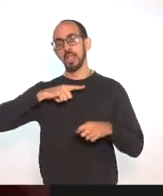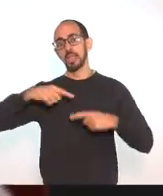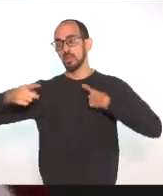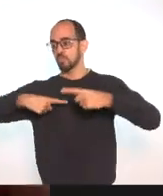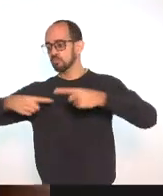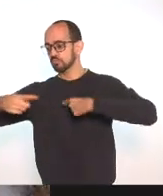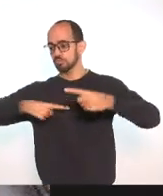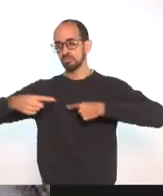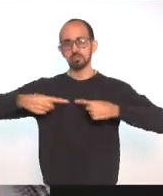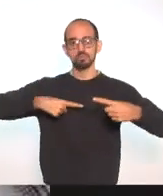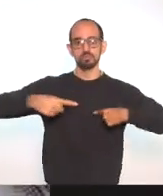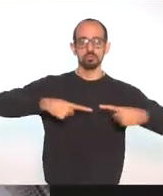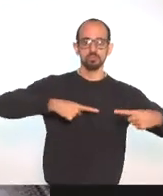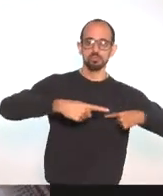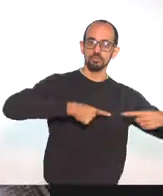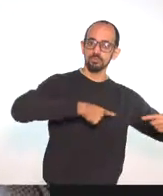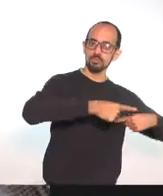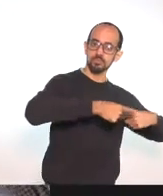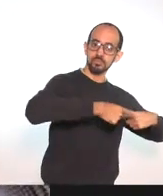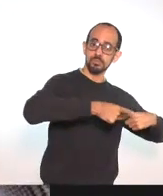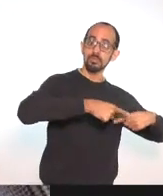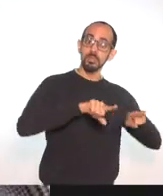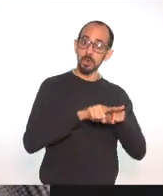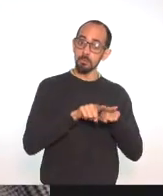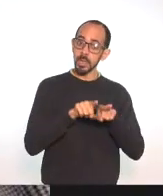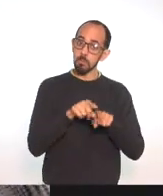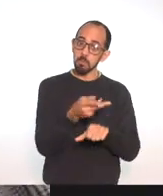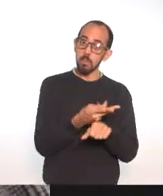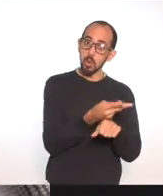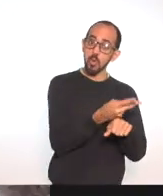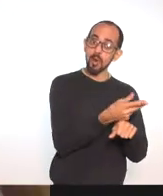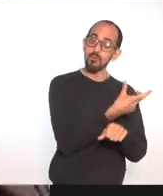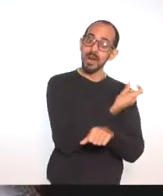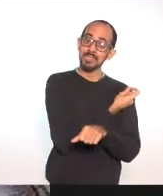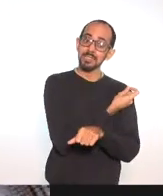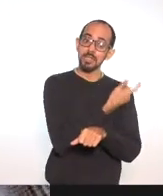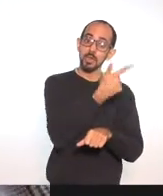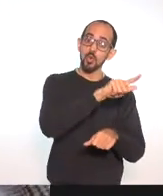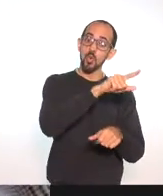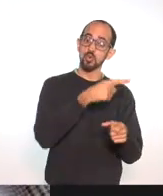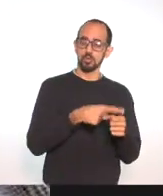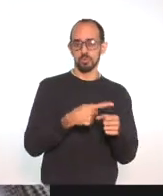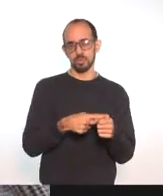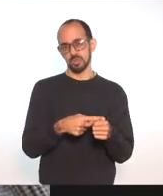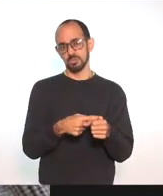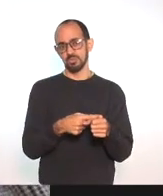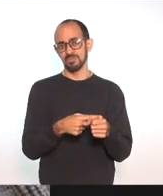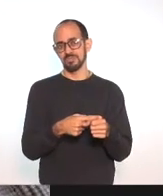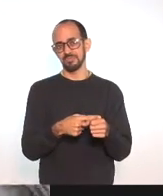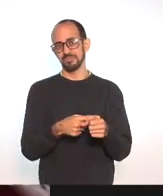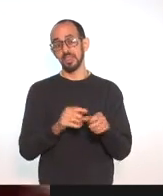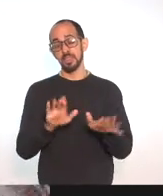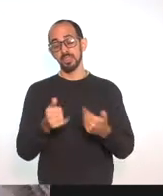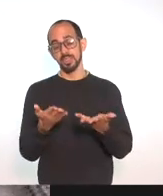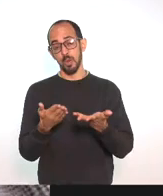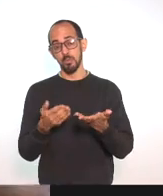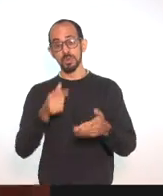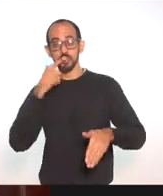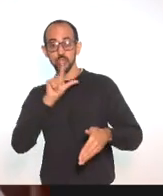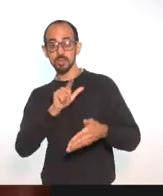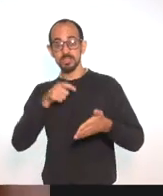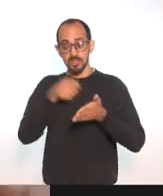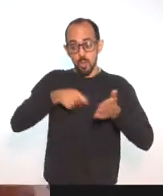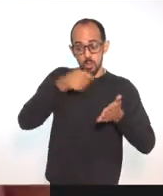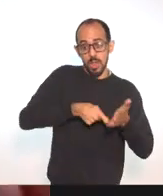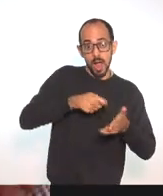e as pessoas buscam vacinas em diferentes locais né então mais do que nunca o enfrentamento da pandemia ele